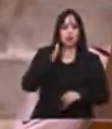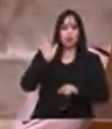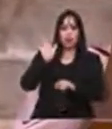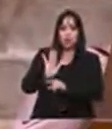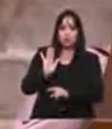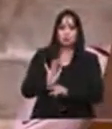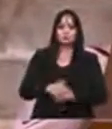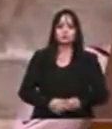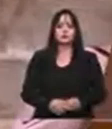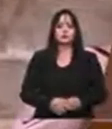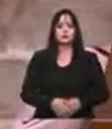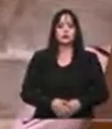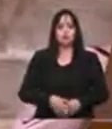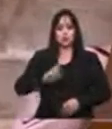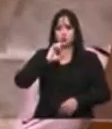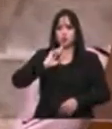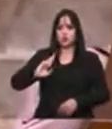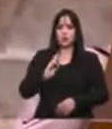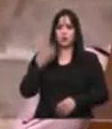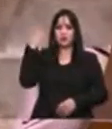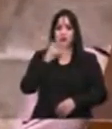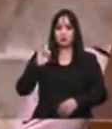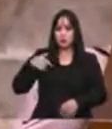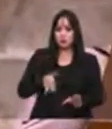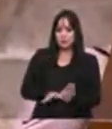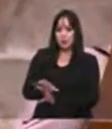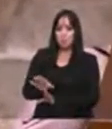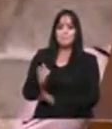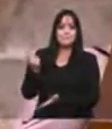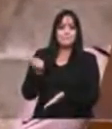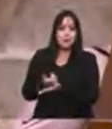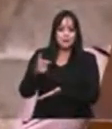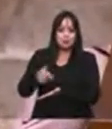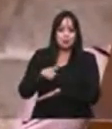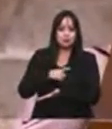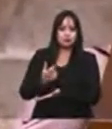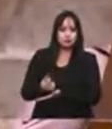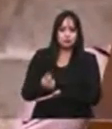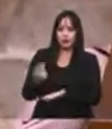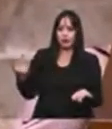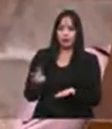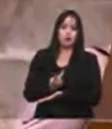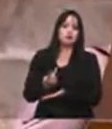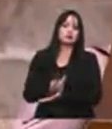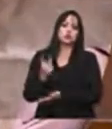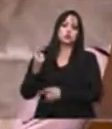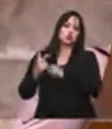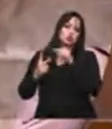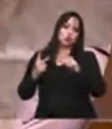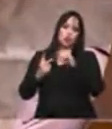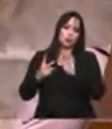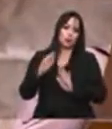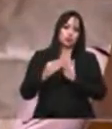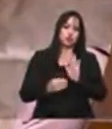colaborador Cerveró. Restou comprovado, após a instrução, que o pagamento dessa vantagem indevida ocorreu de duas formas.